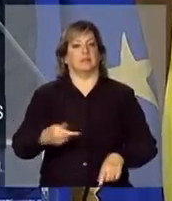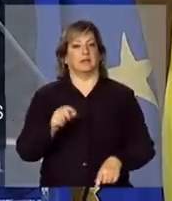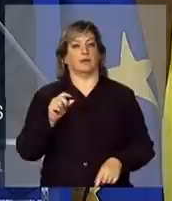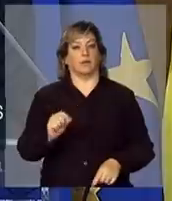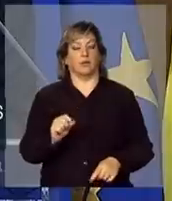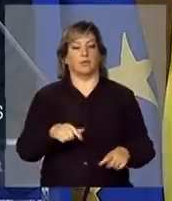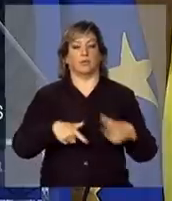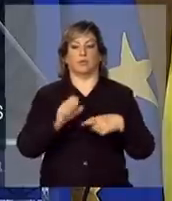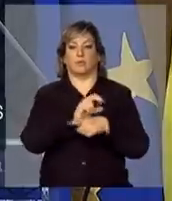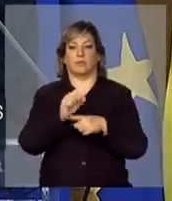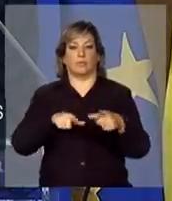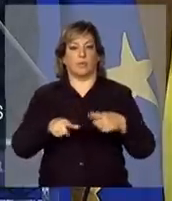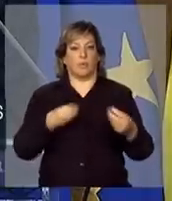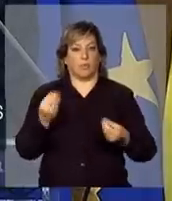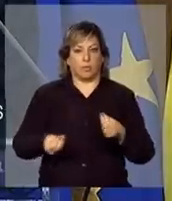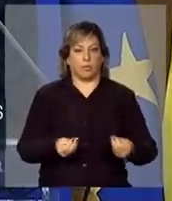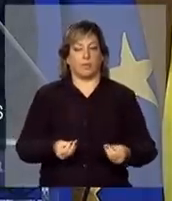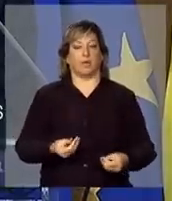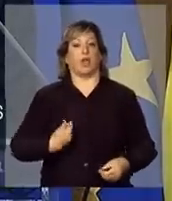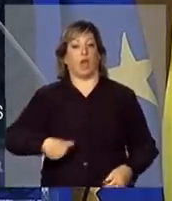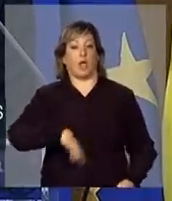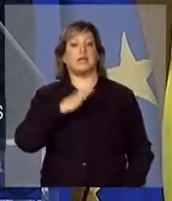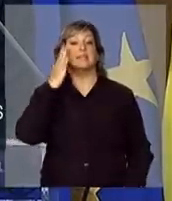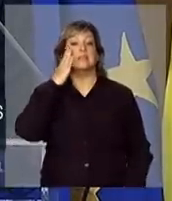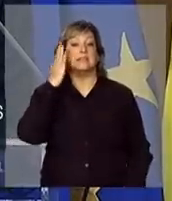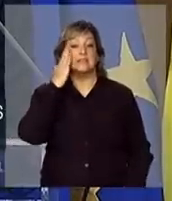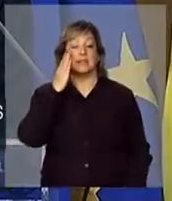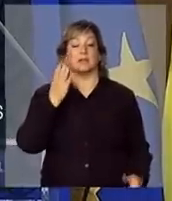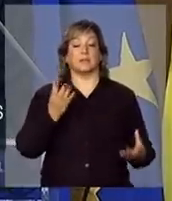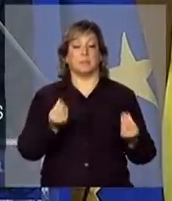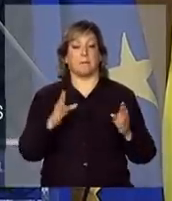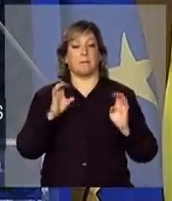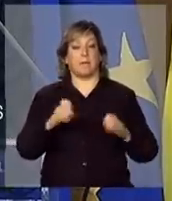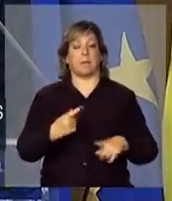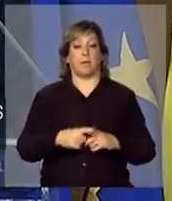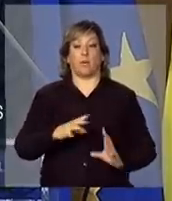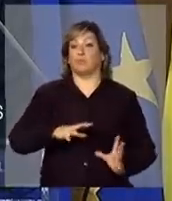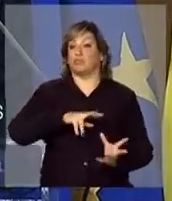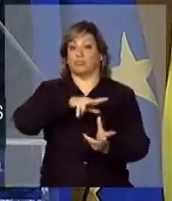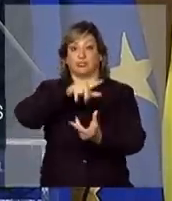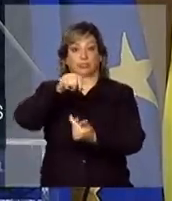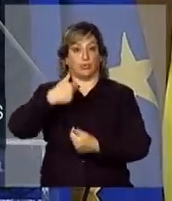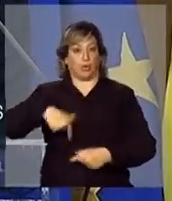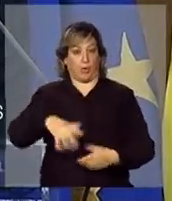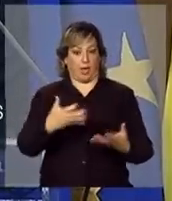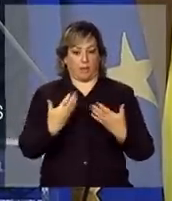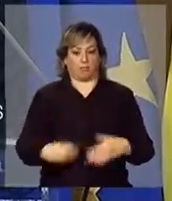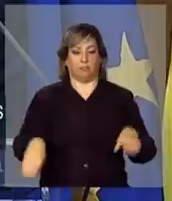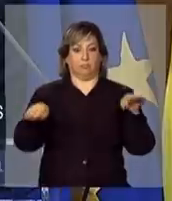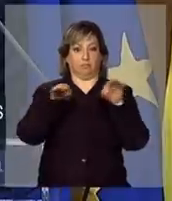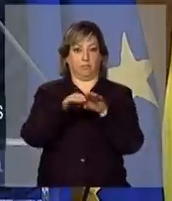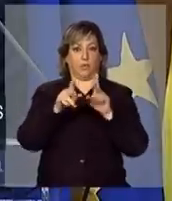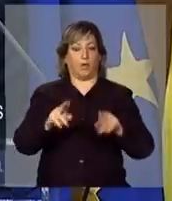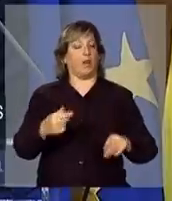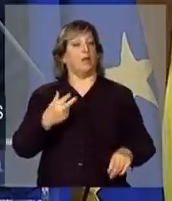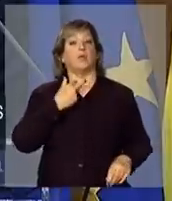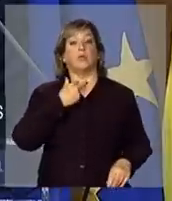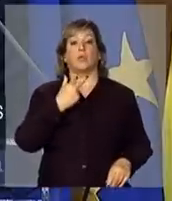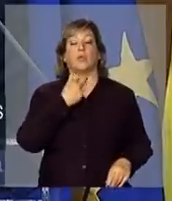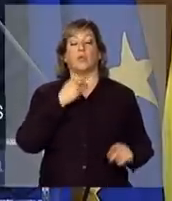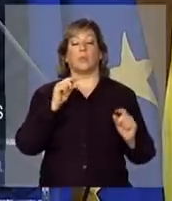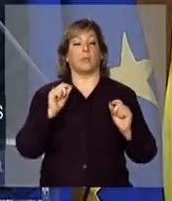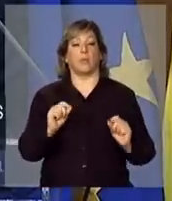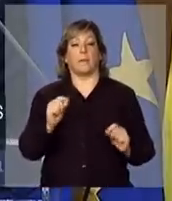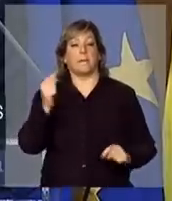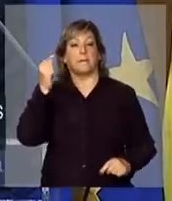de empregos. Sabemos muito bem que, em um mundo globalizado, se queremos manter nossa competitividade, não podemos nos dar ao